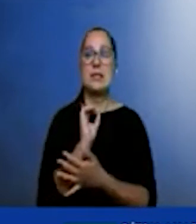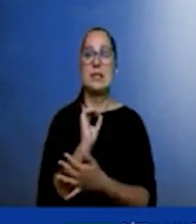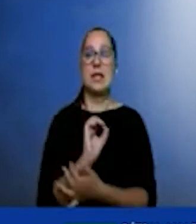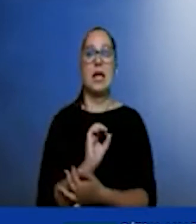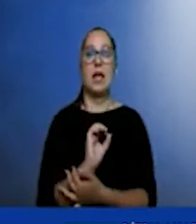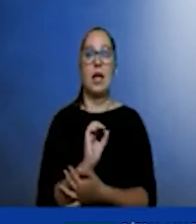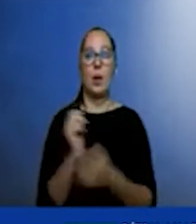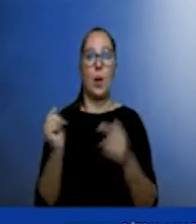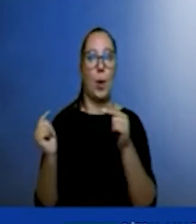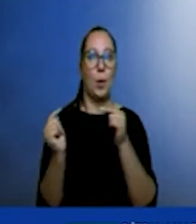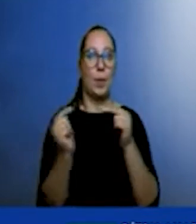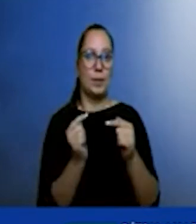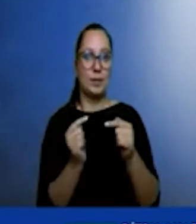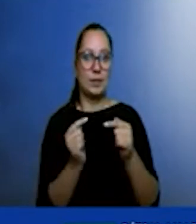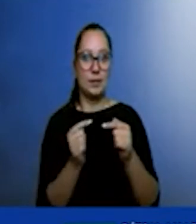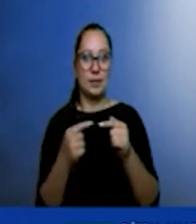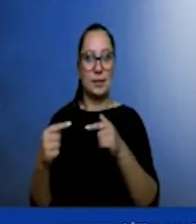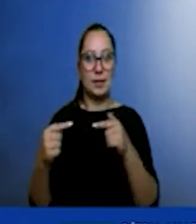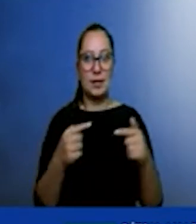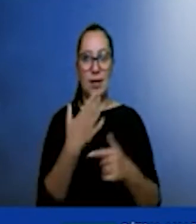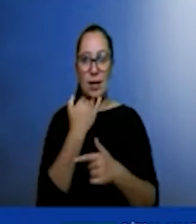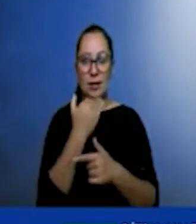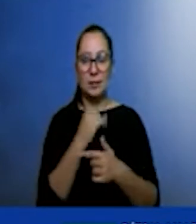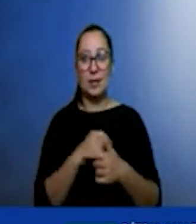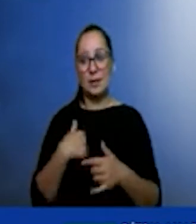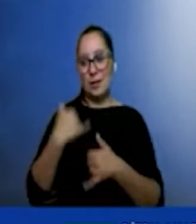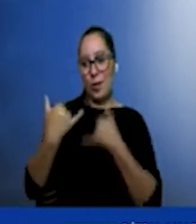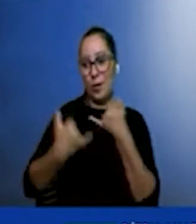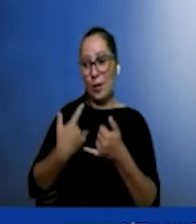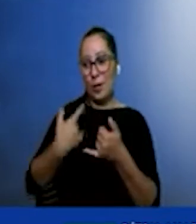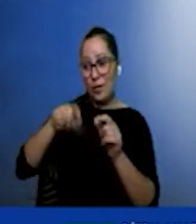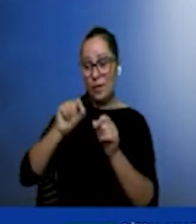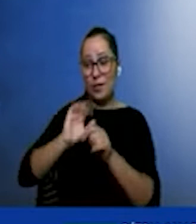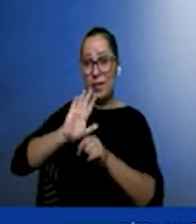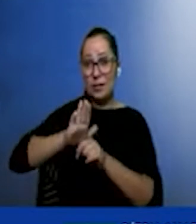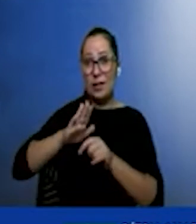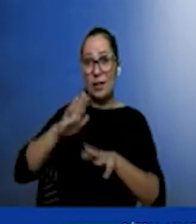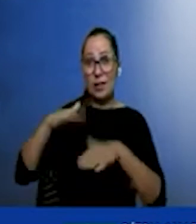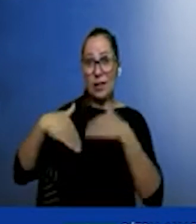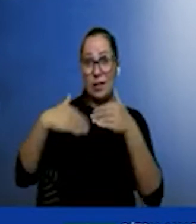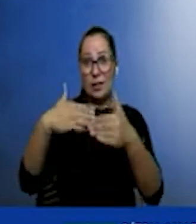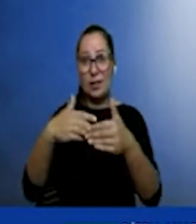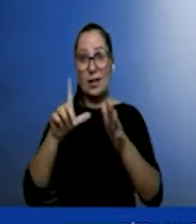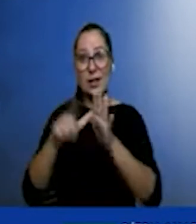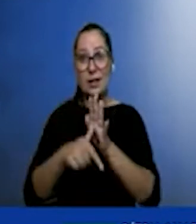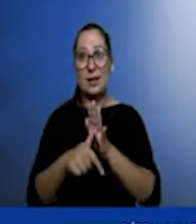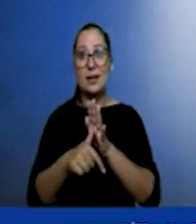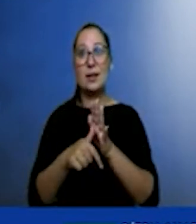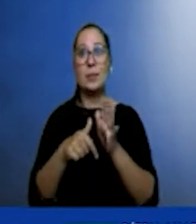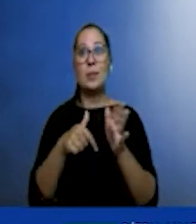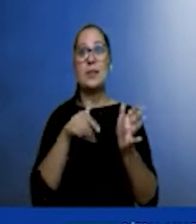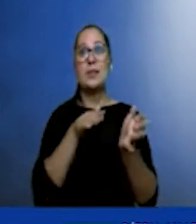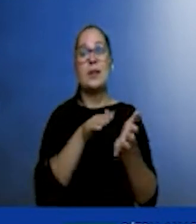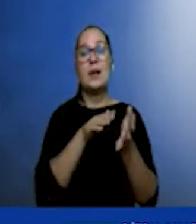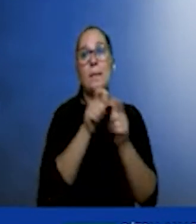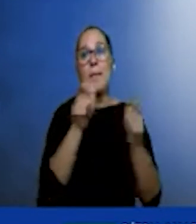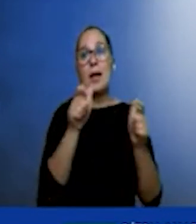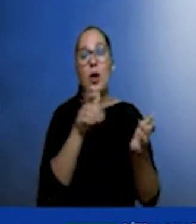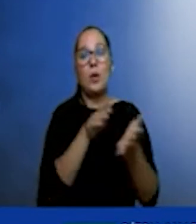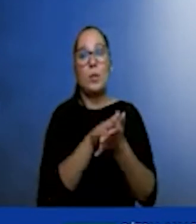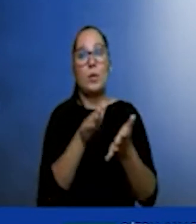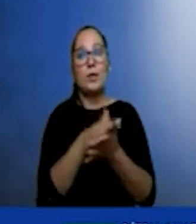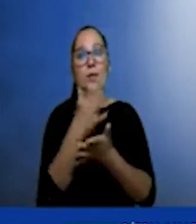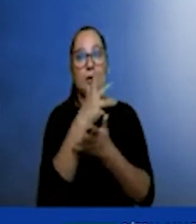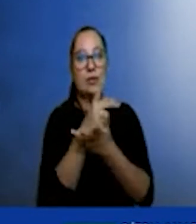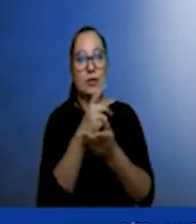competição por alimentos, eu brinco, né, porque a gente faz isso tudo e depois, enquanto está dormindo, é o maior produtor de açúcar do mundo e 30% do trade flow global,